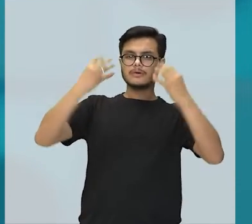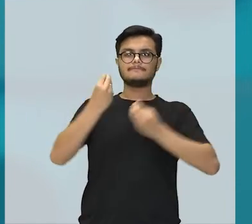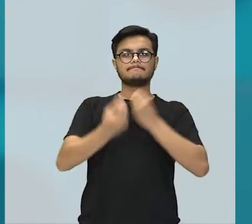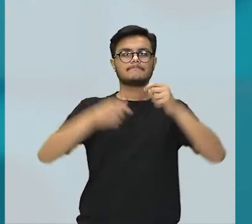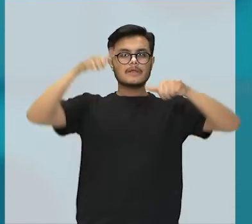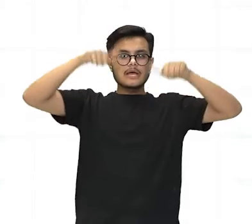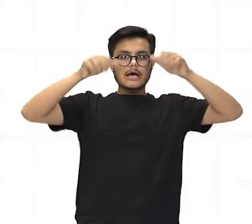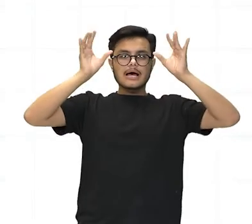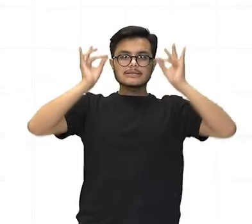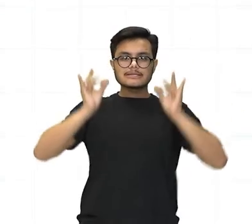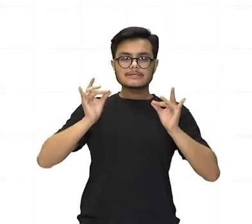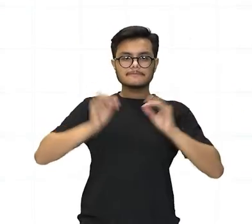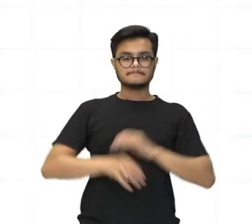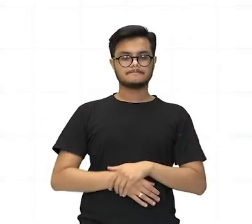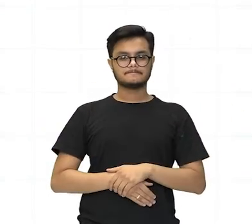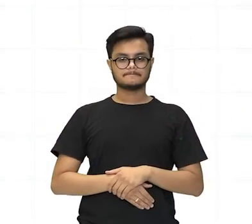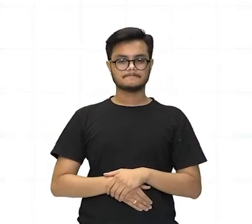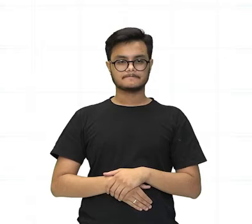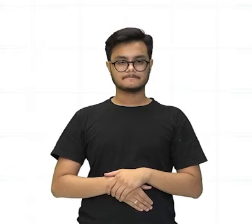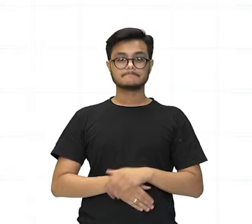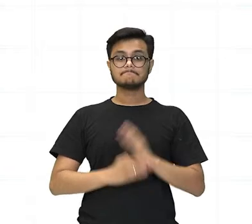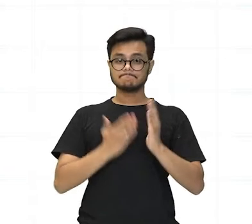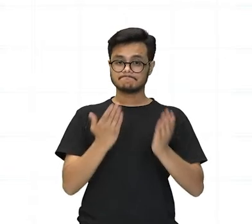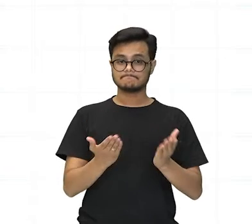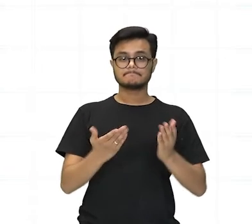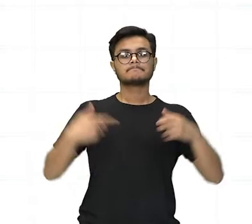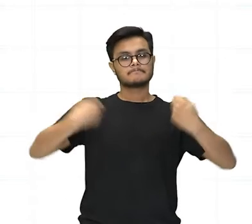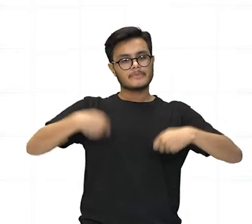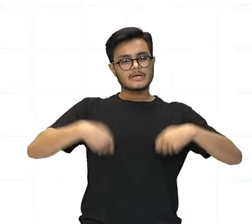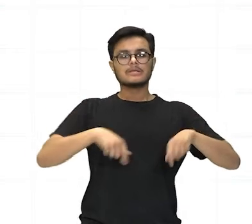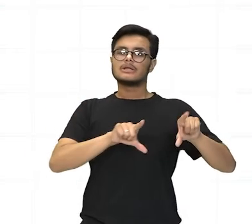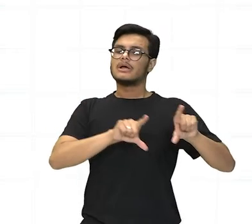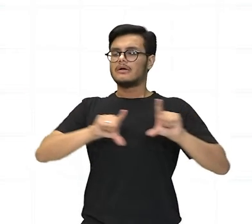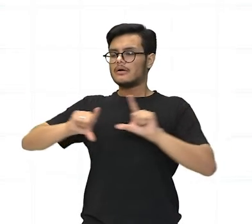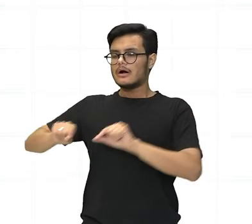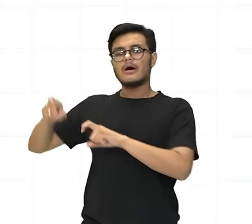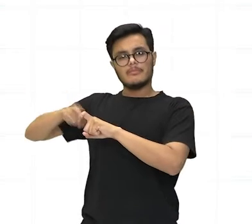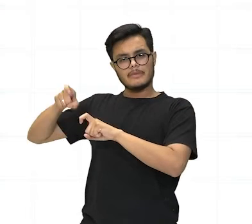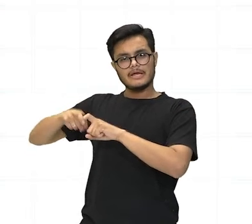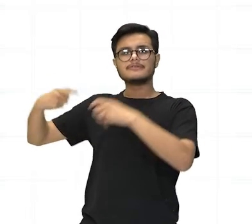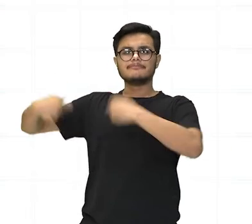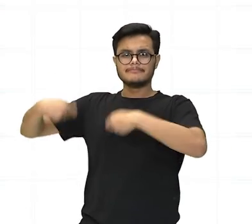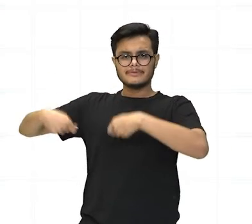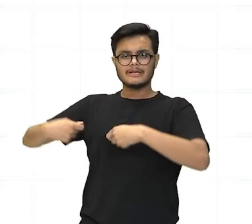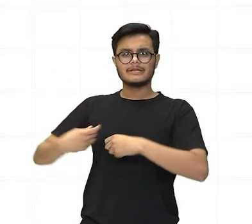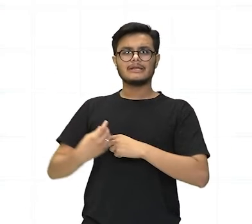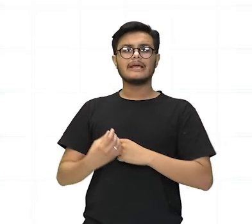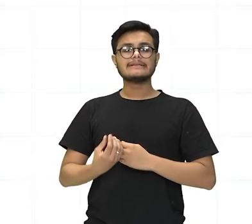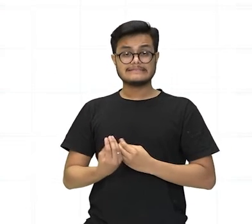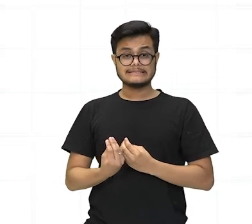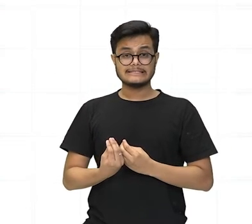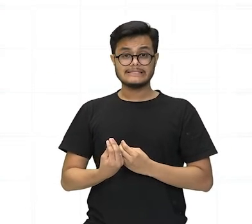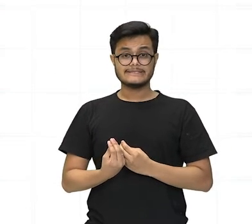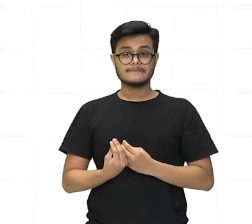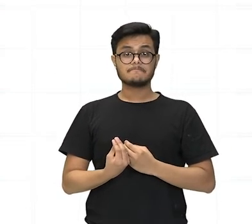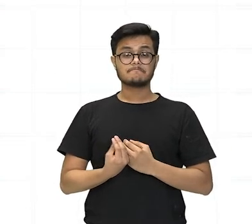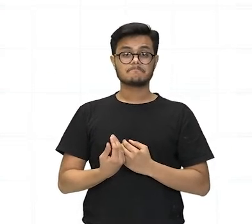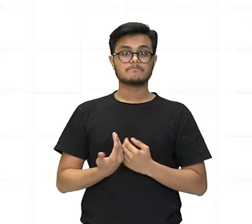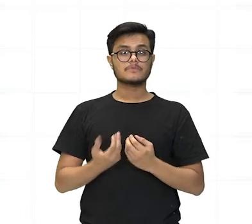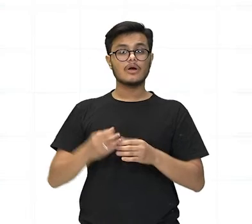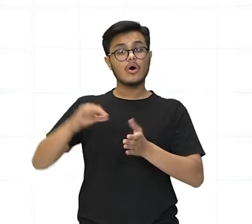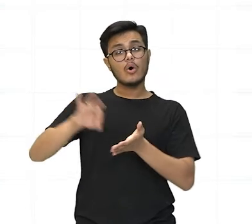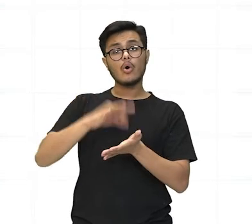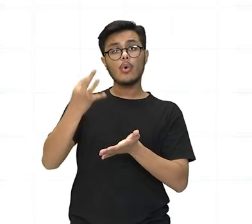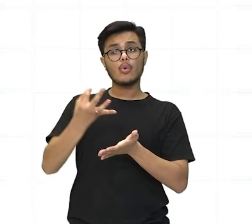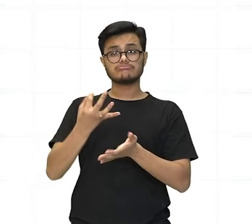Então, observem aí. Como eu venho dizendo para vocês, procure ajuda médica para suturar caso